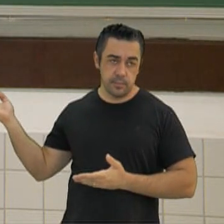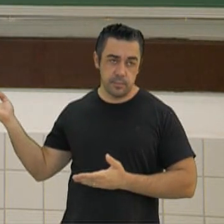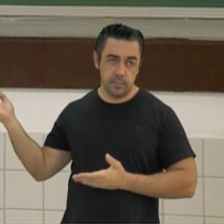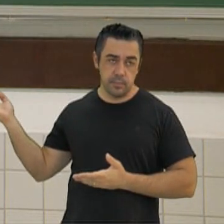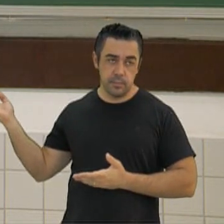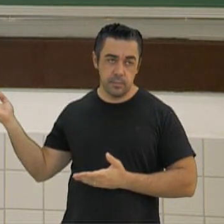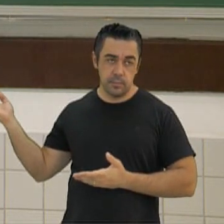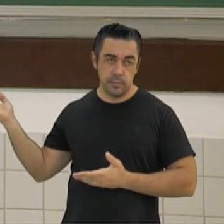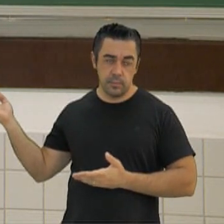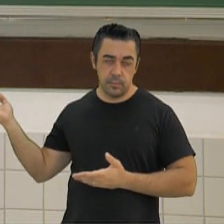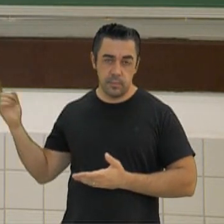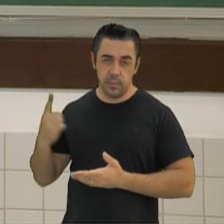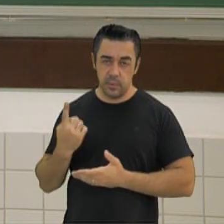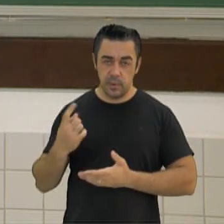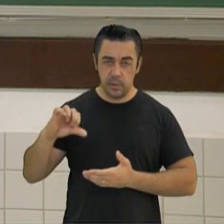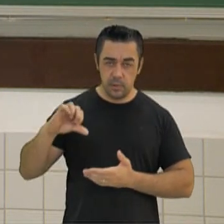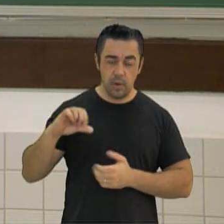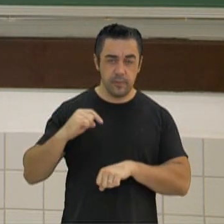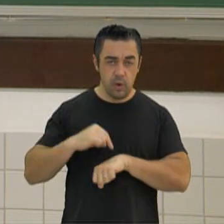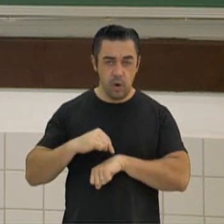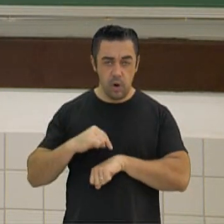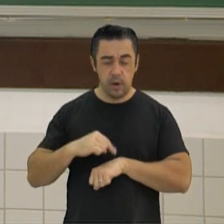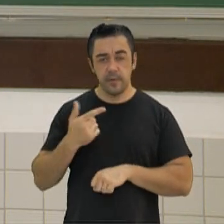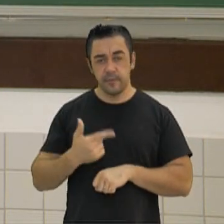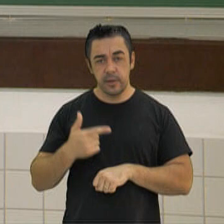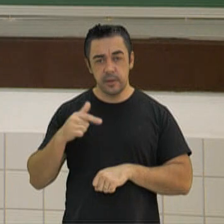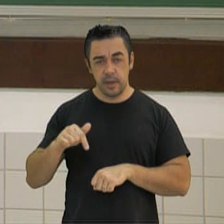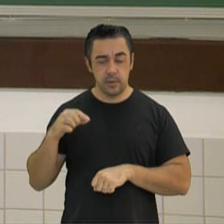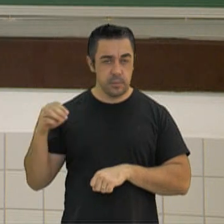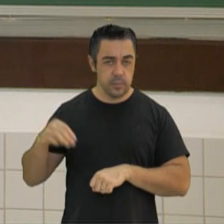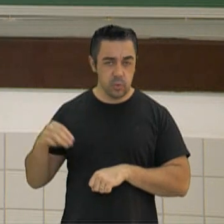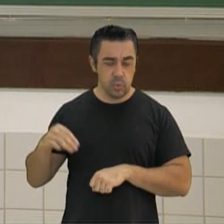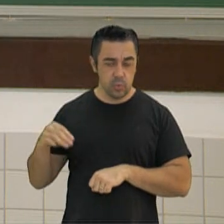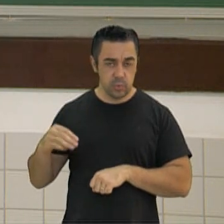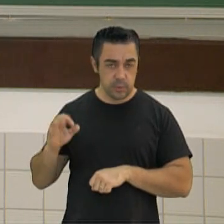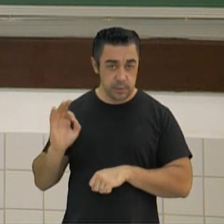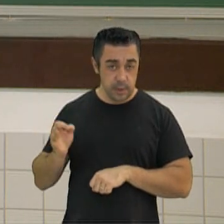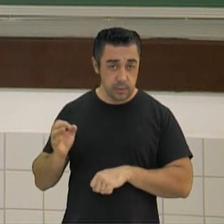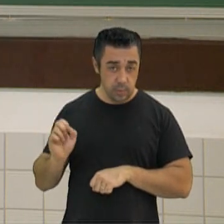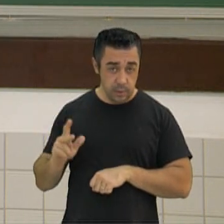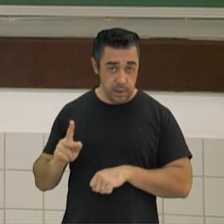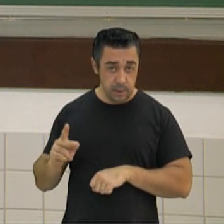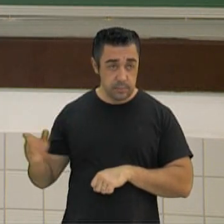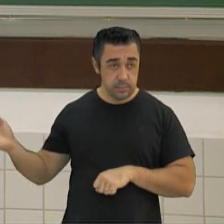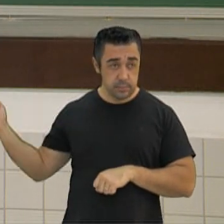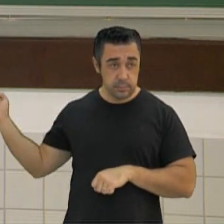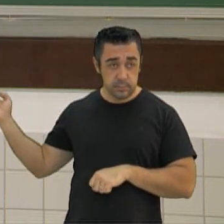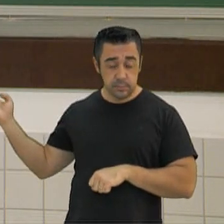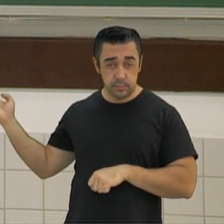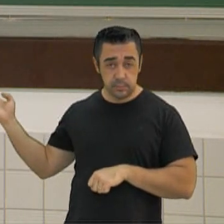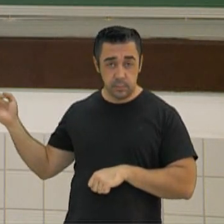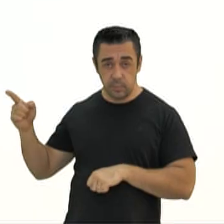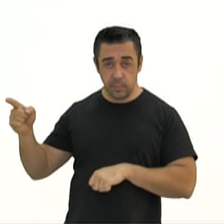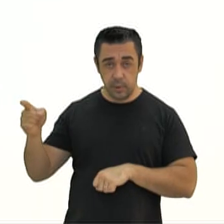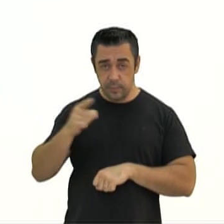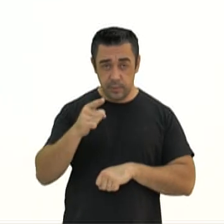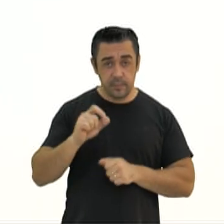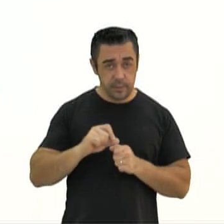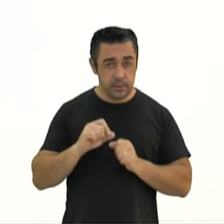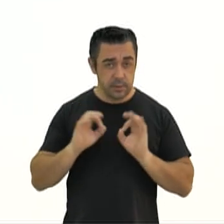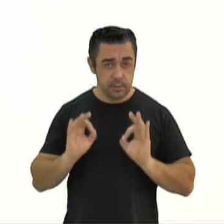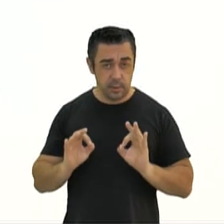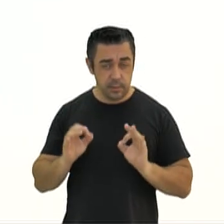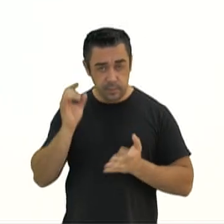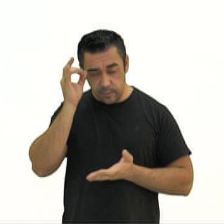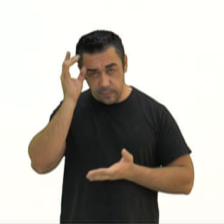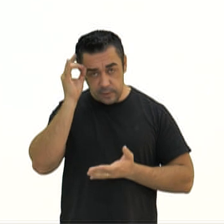às 19 horas e 27 minutos, ok? Deixei a continha no slide para vocês também ali para